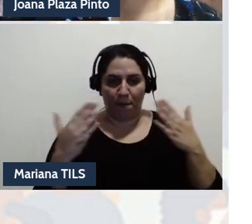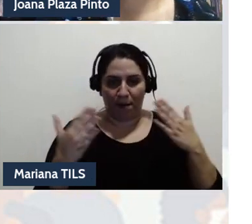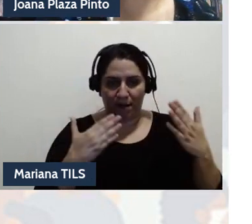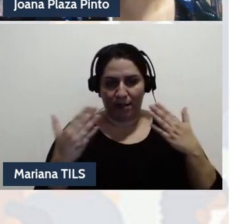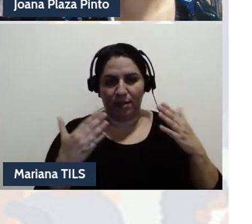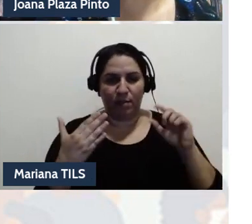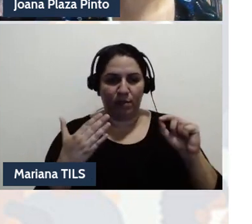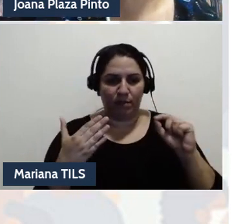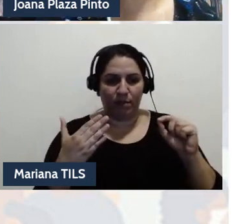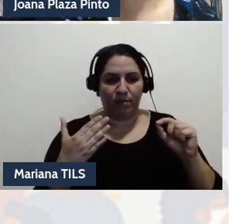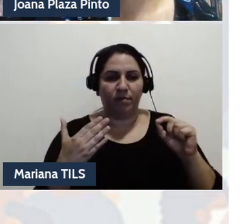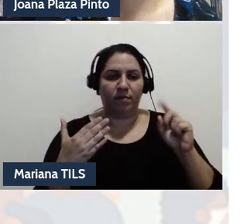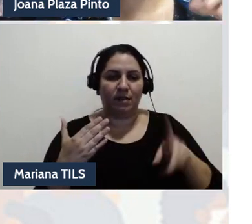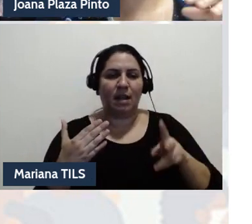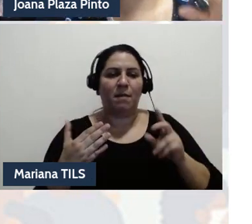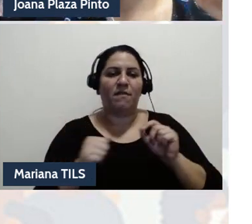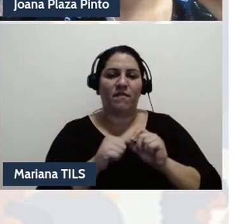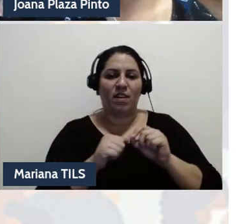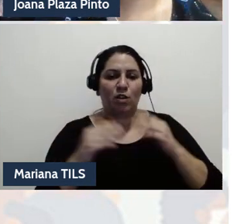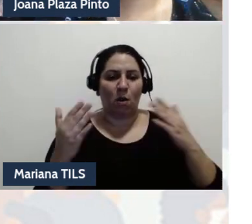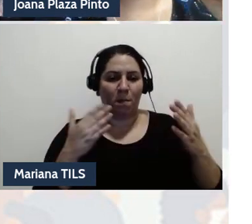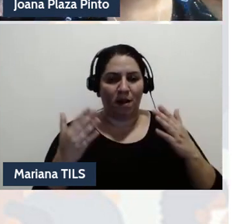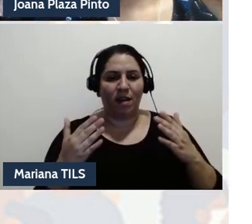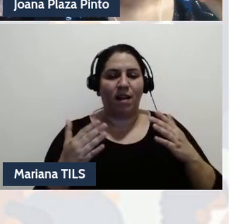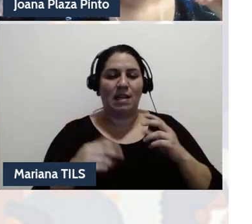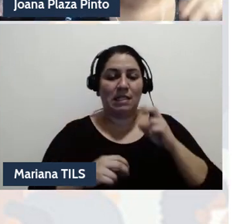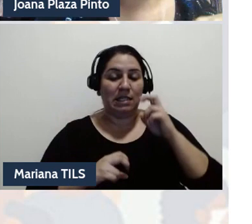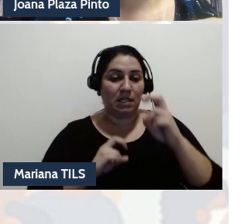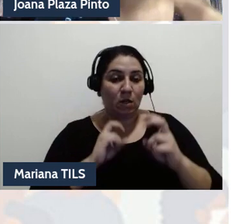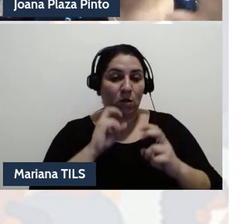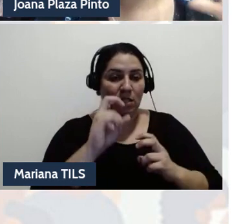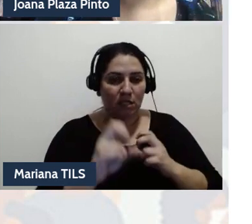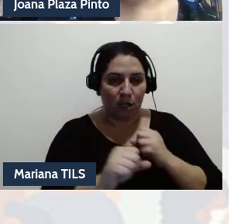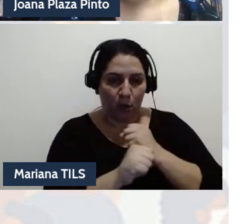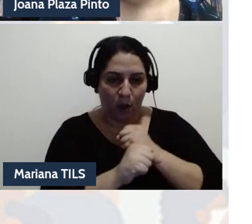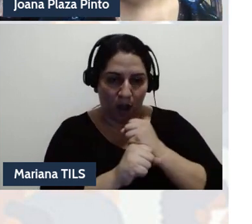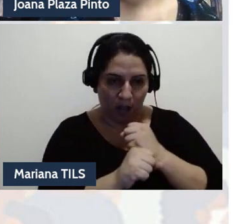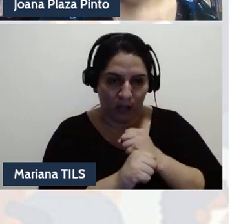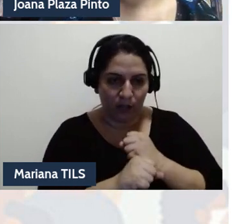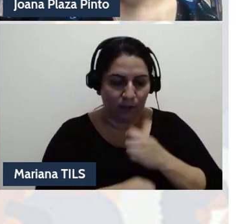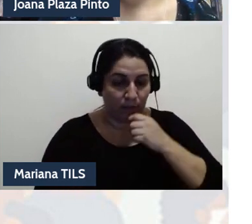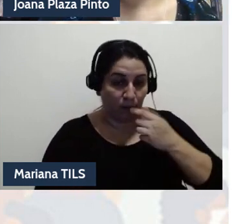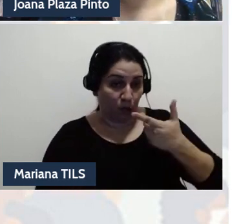chamar quinquênios, né? Então, em 2011, eu tive